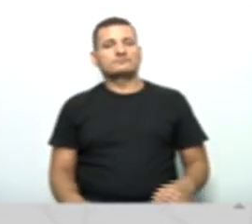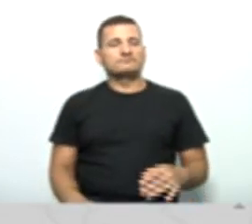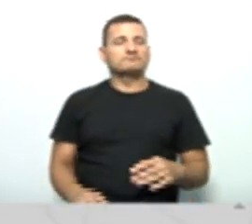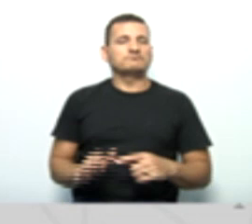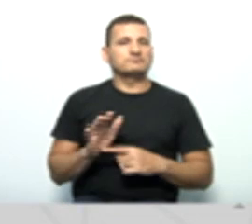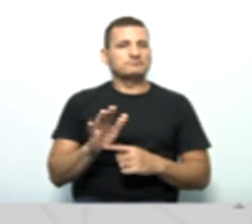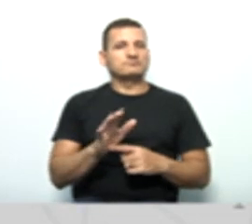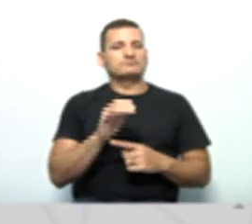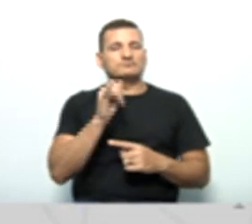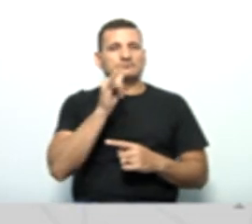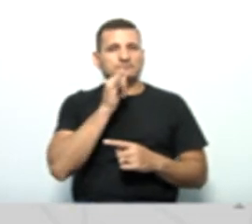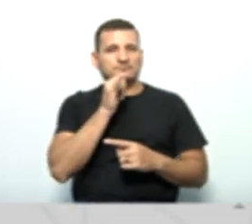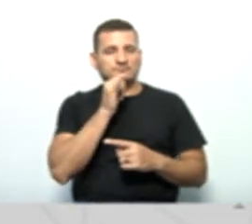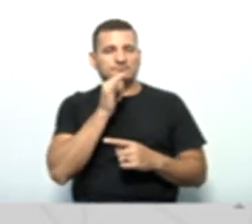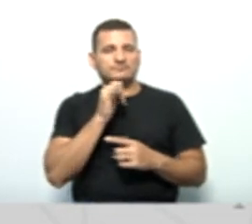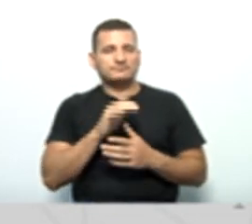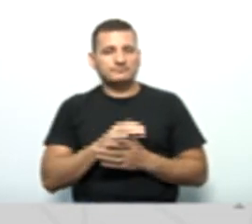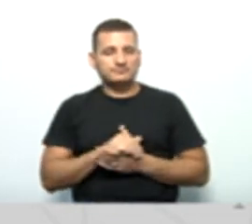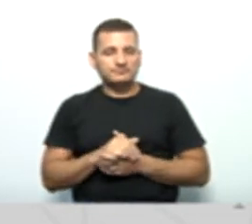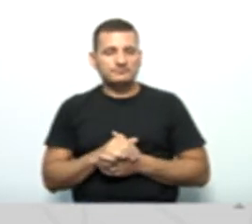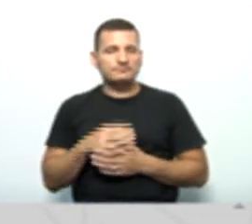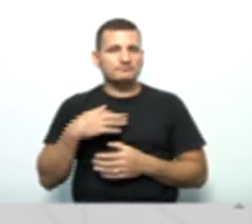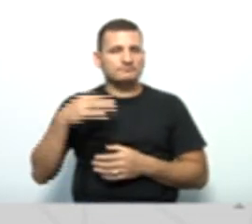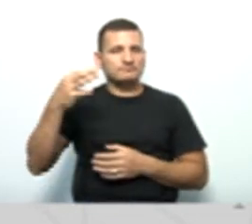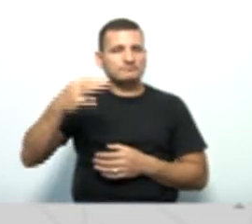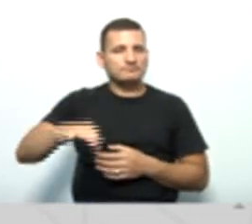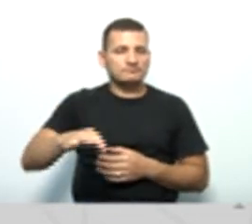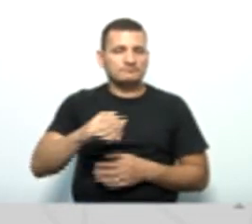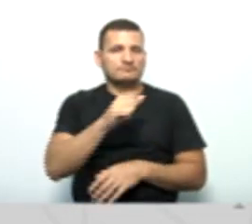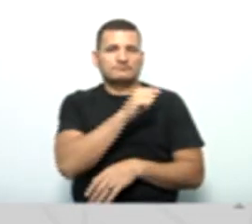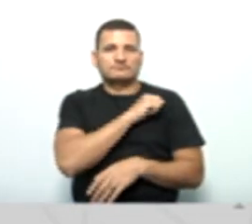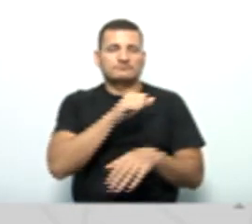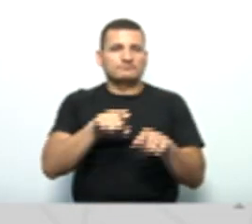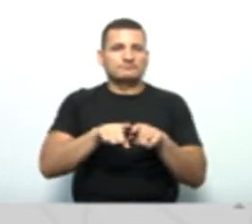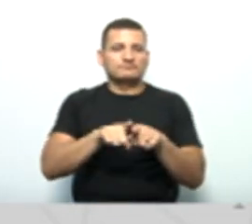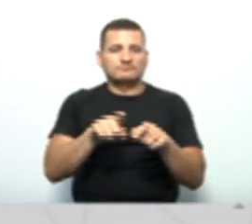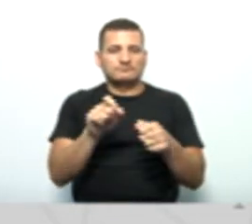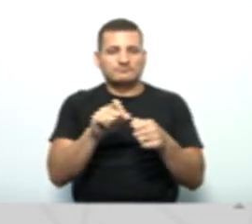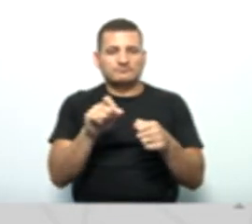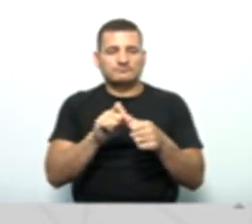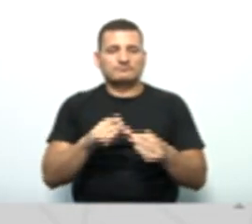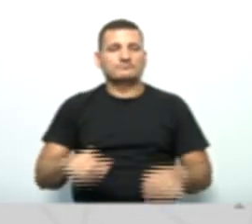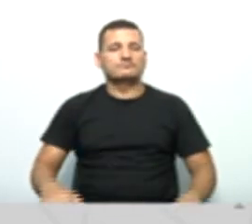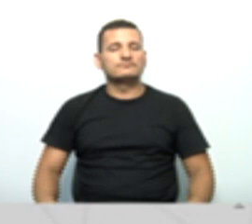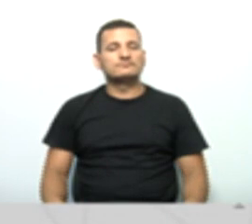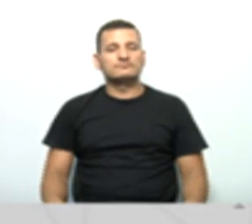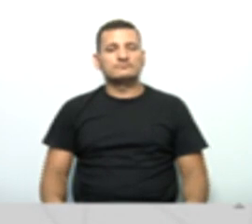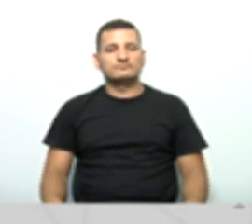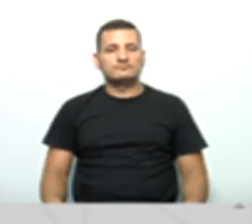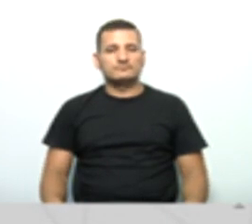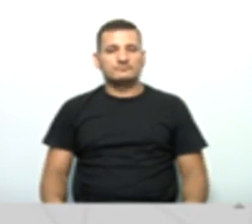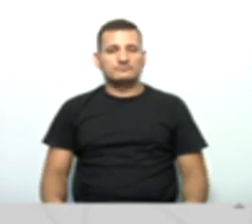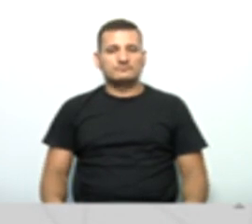que tinha. E com certeza os nossos alunos também fizeram isso. Com certeza.